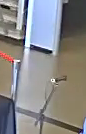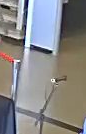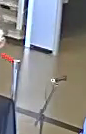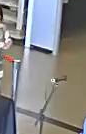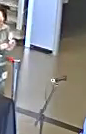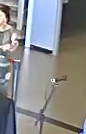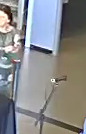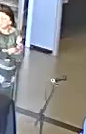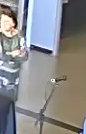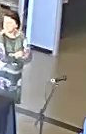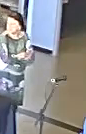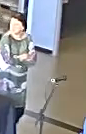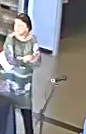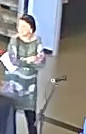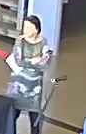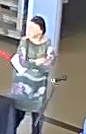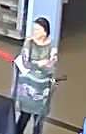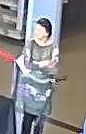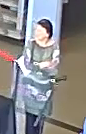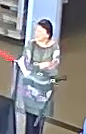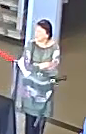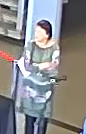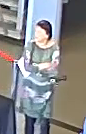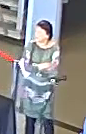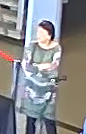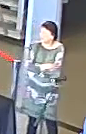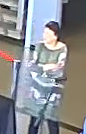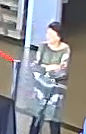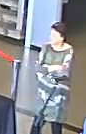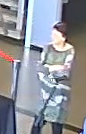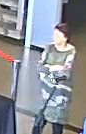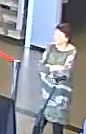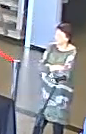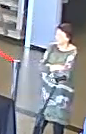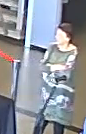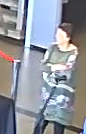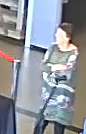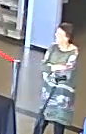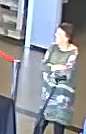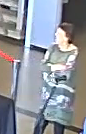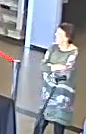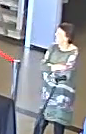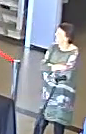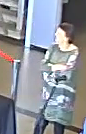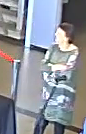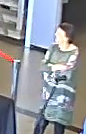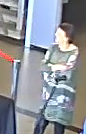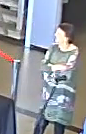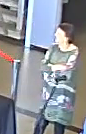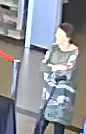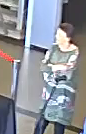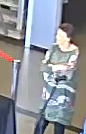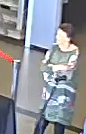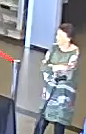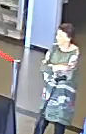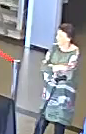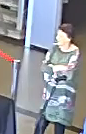primeiro ví mostra o é o vídeo especialmente que mostra o ônibus que seria